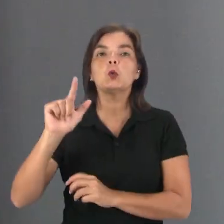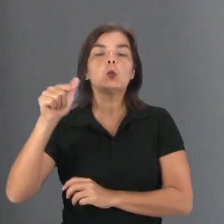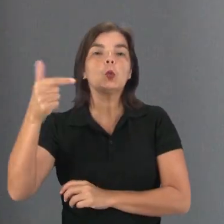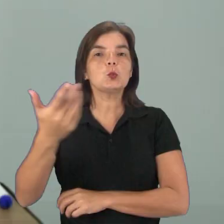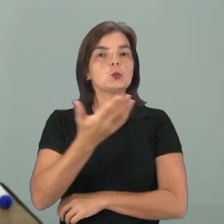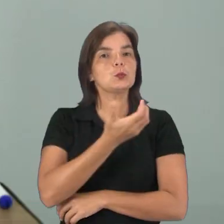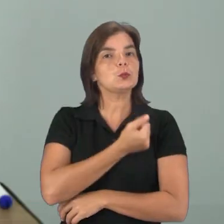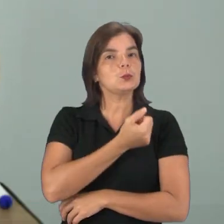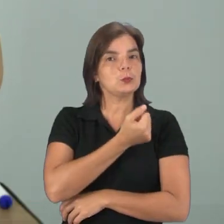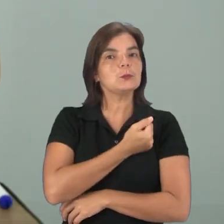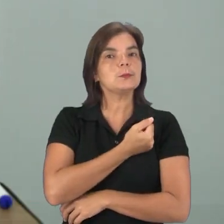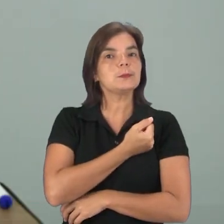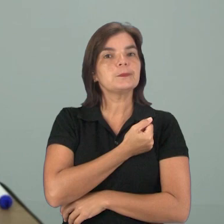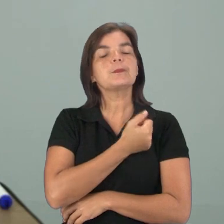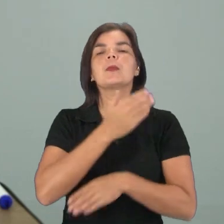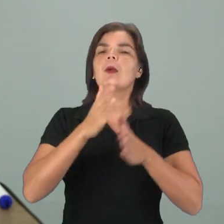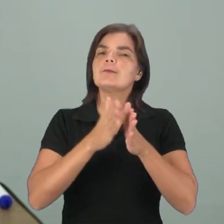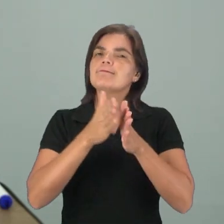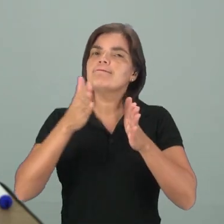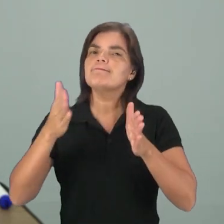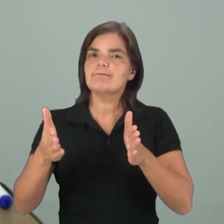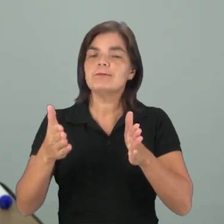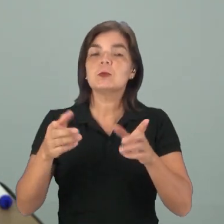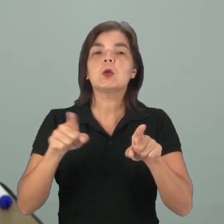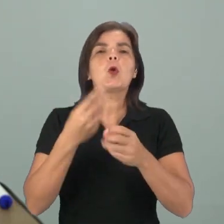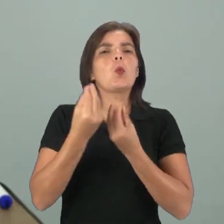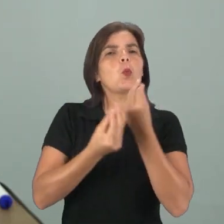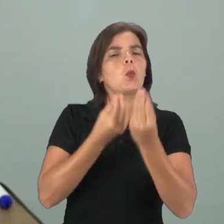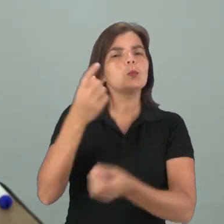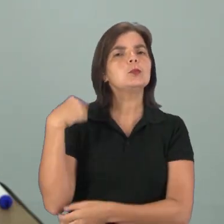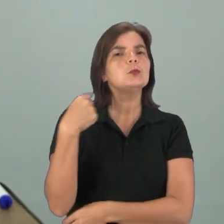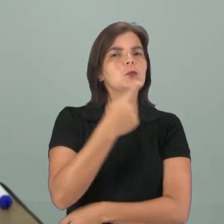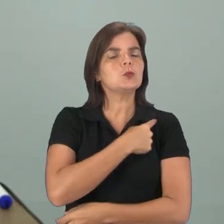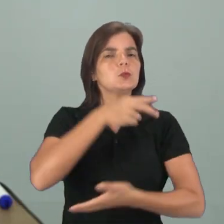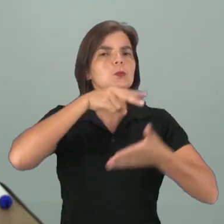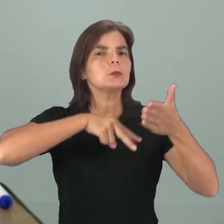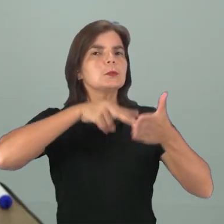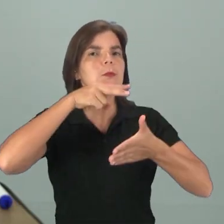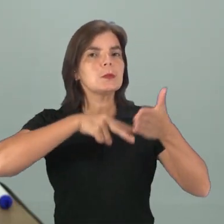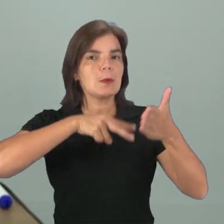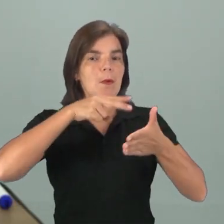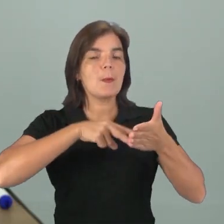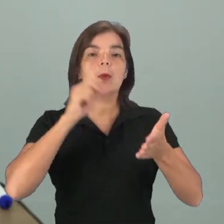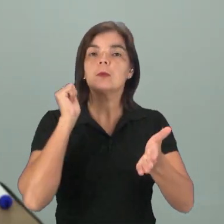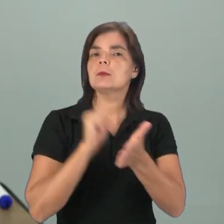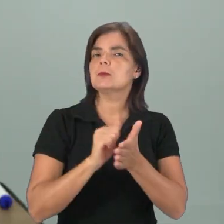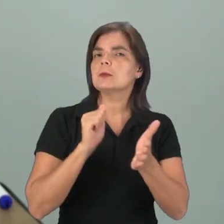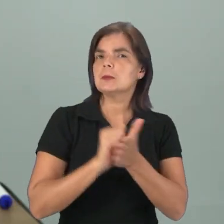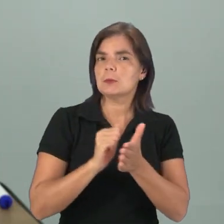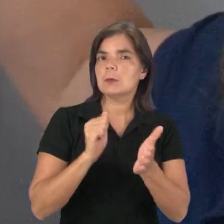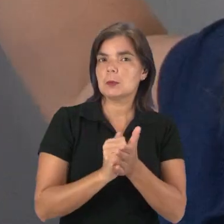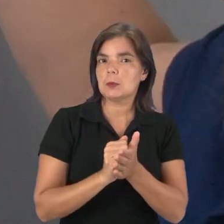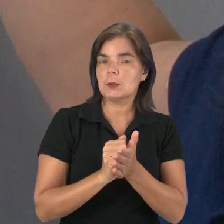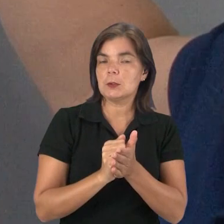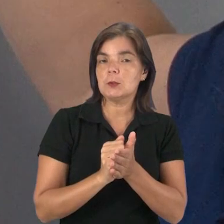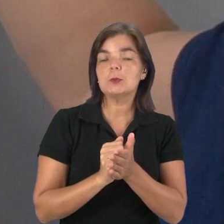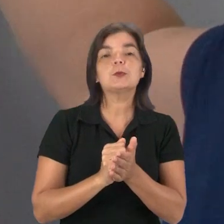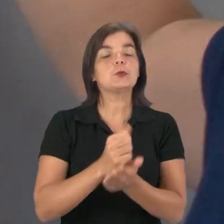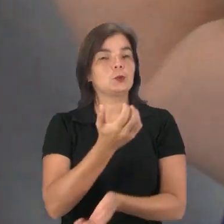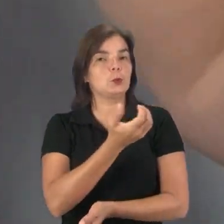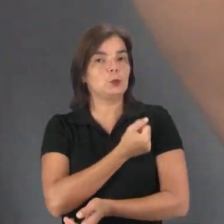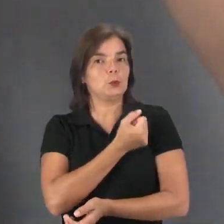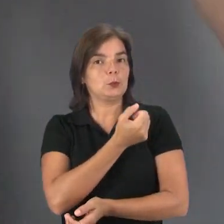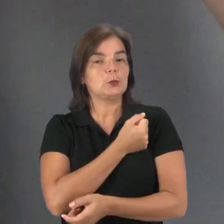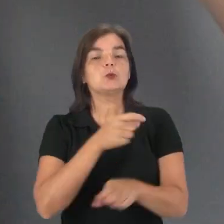outros números, né? A partir deles. E como nós lemos, nós escrevemos em forma de